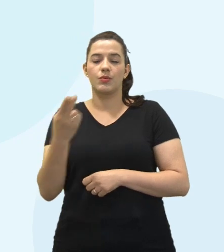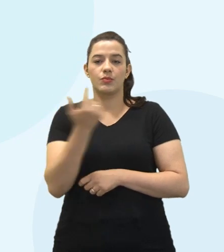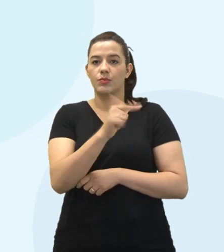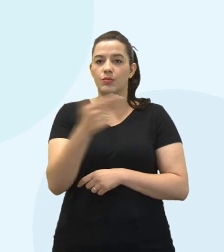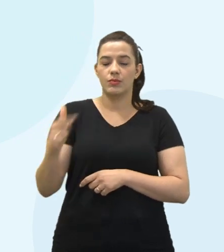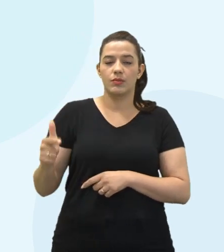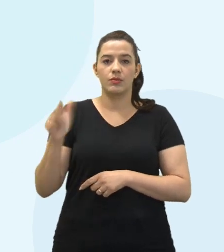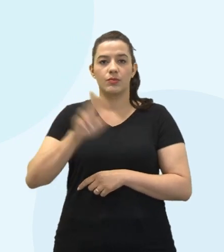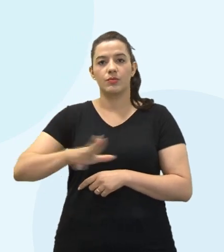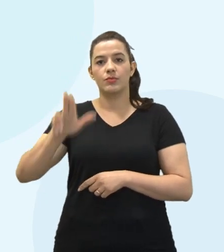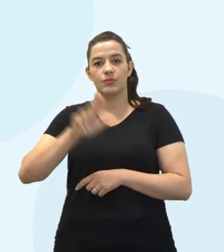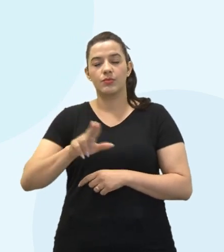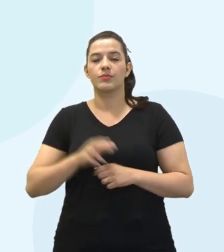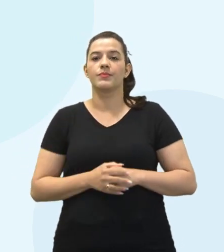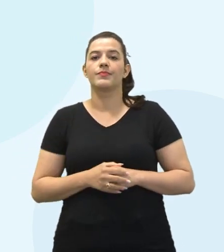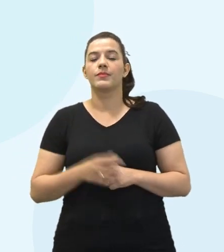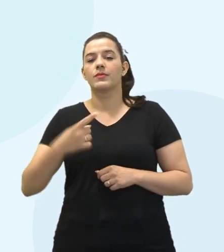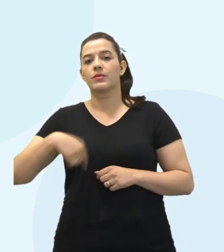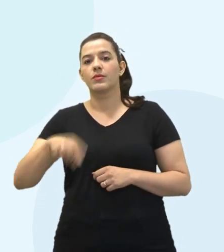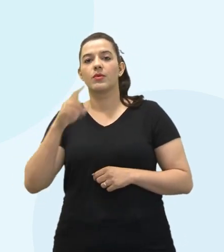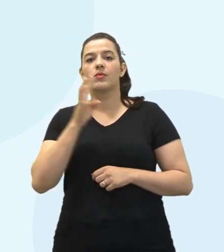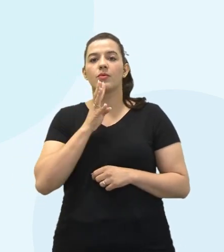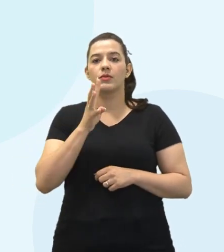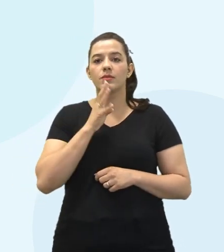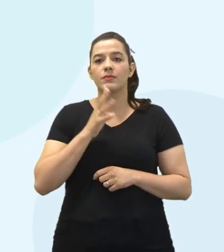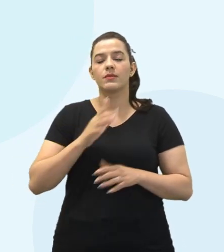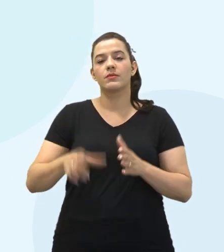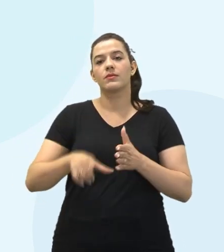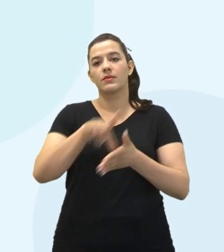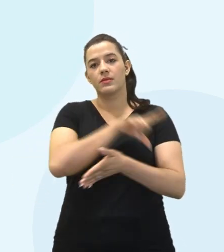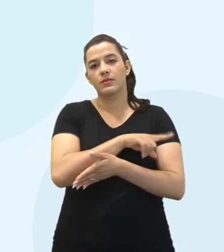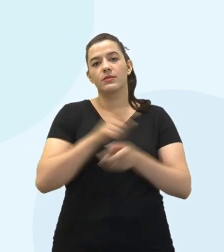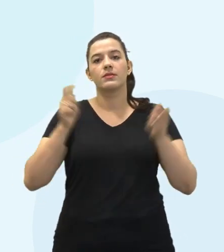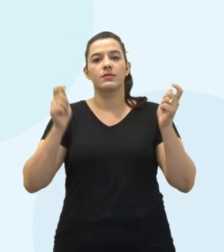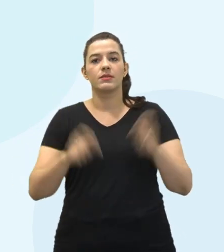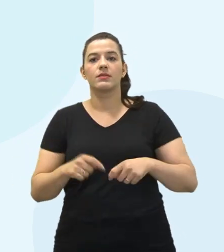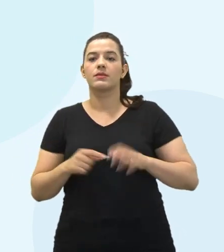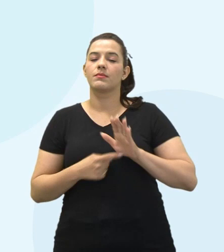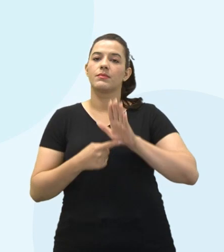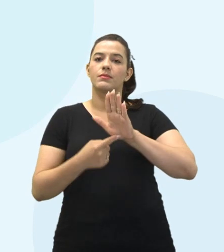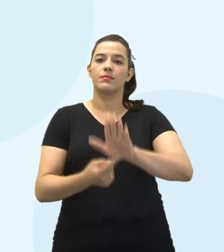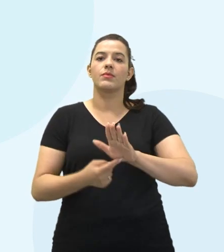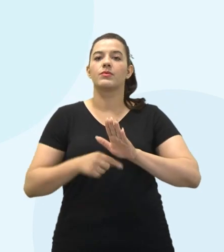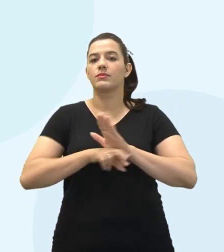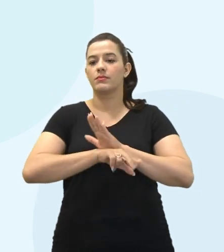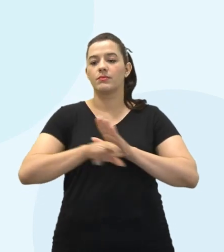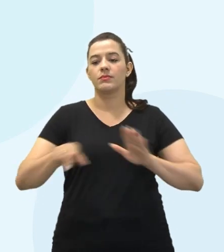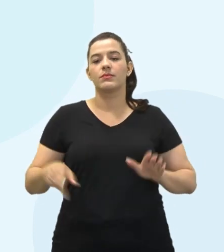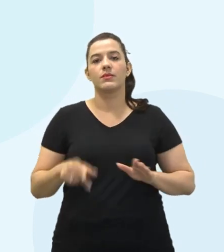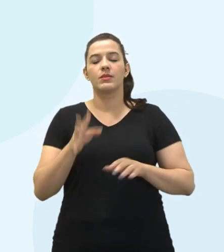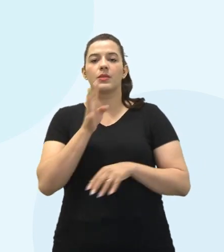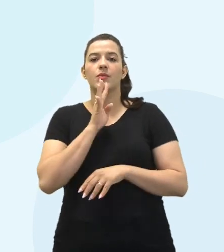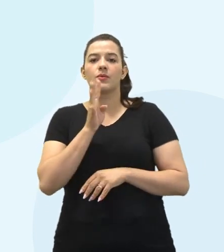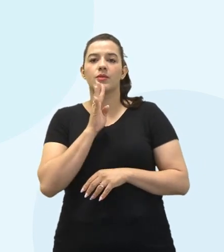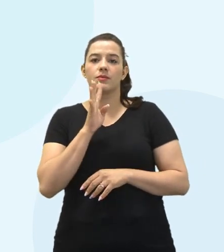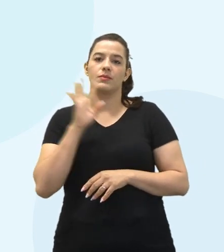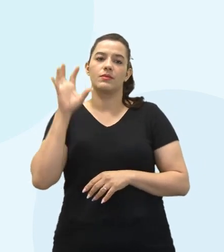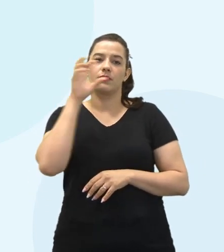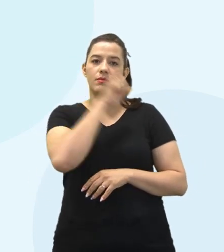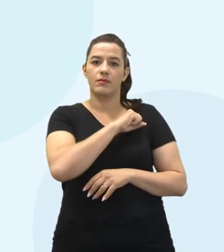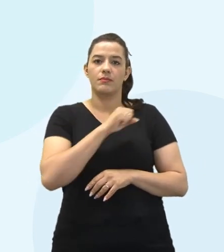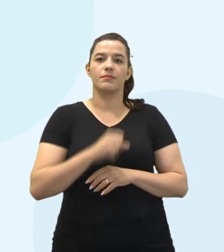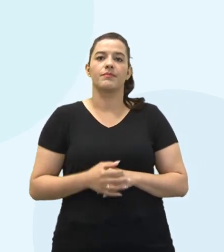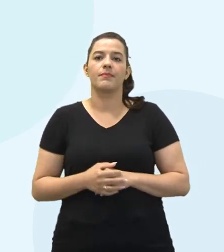desde utilizar os conhecimentos prévios dos Estudantes que ele sempre trazem né Rafael esses conhecimentos prévios